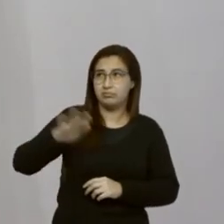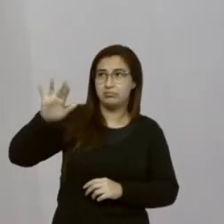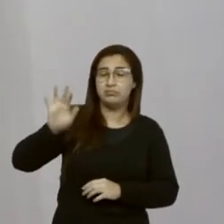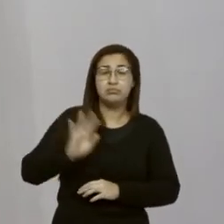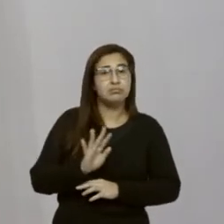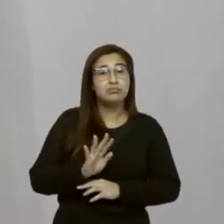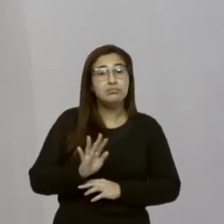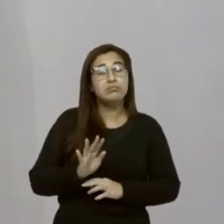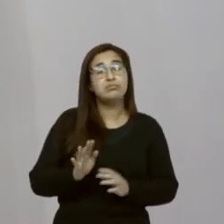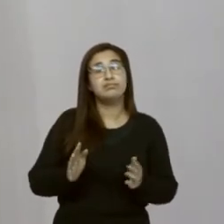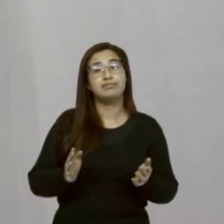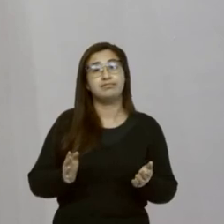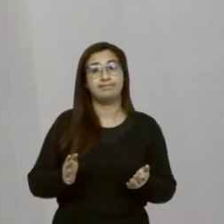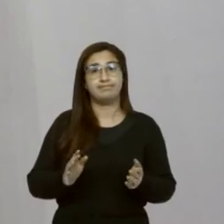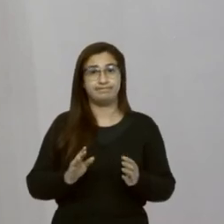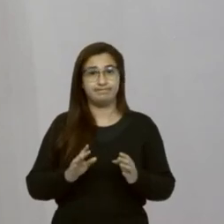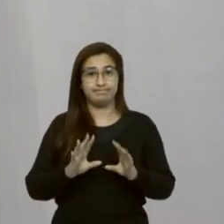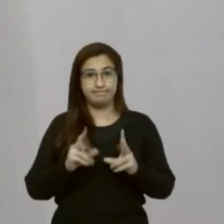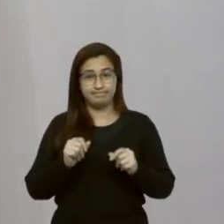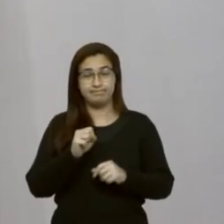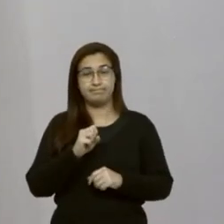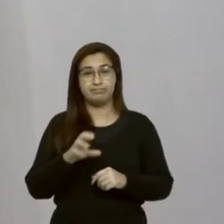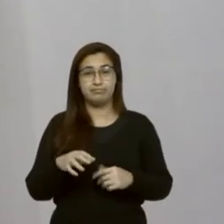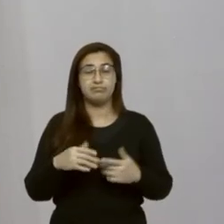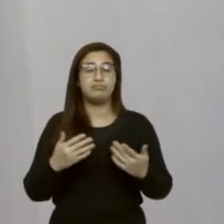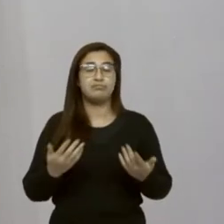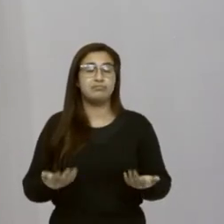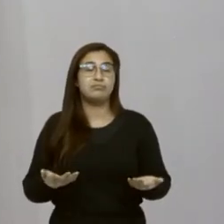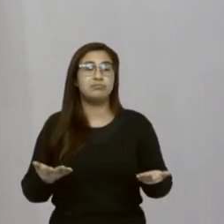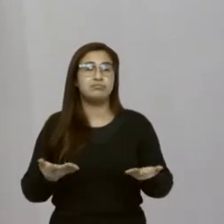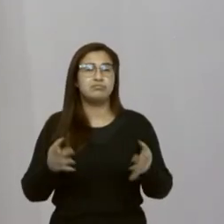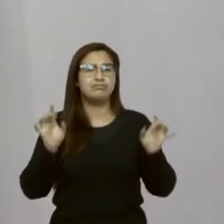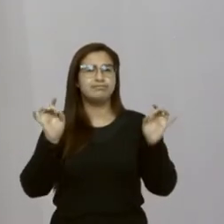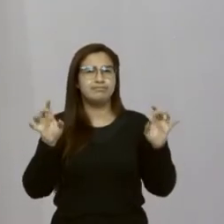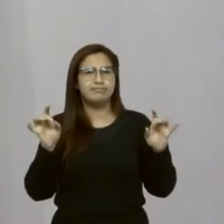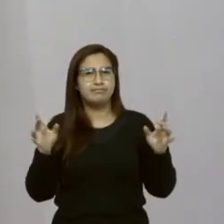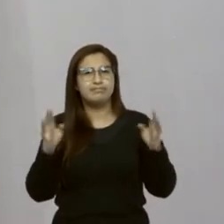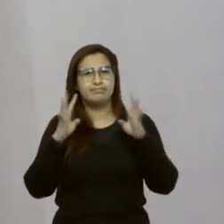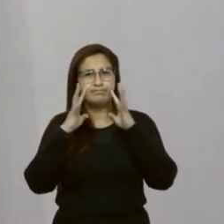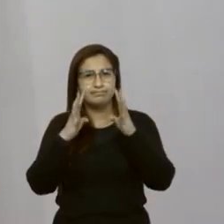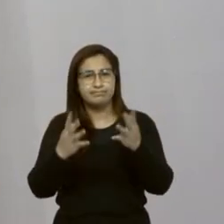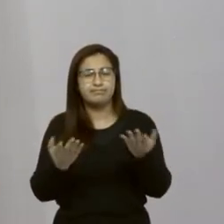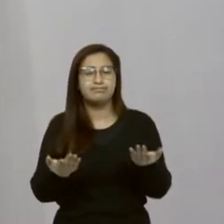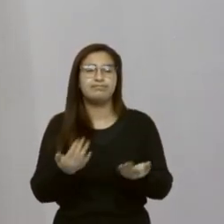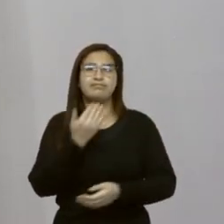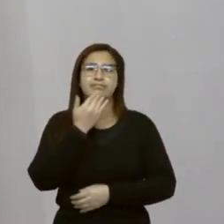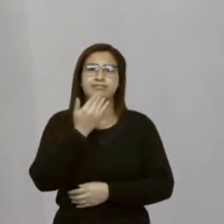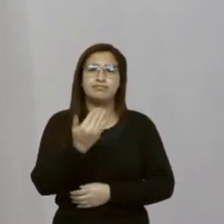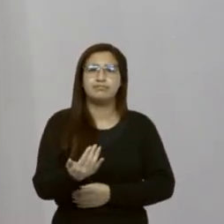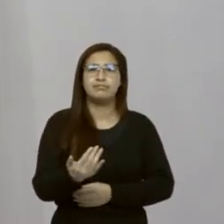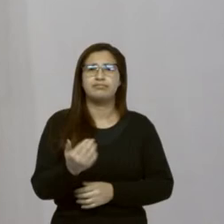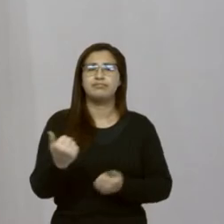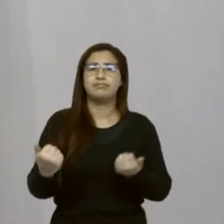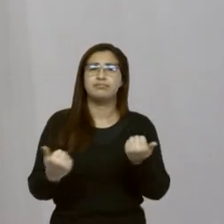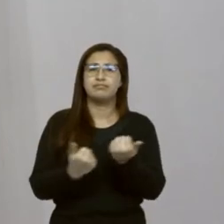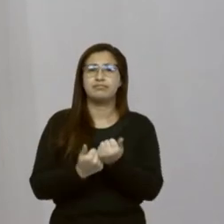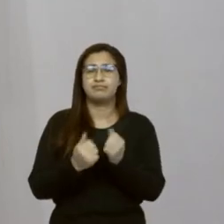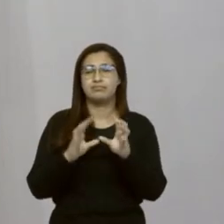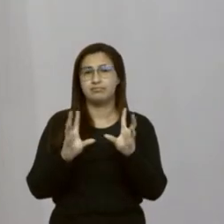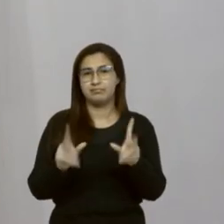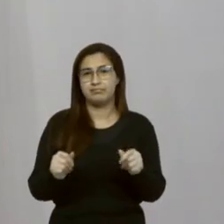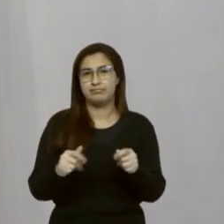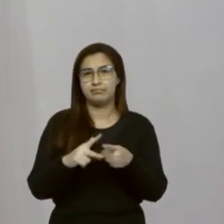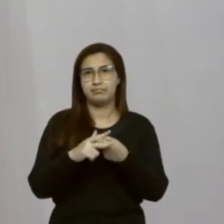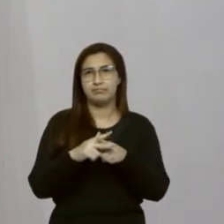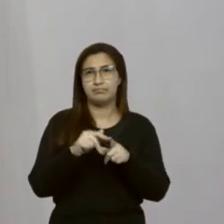isso, de uma forma especial, pedindo o apoio de todos nós. A reforma